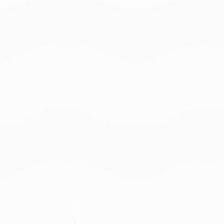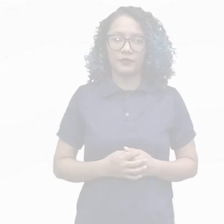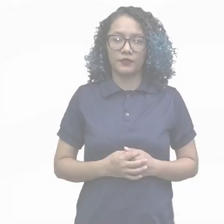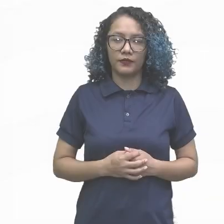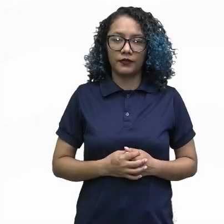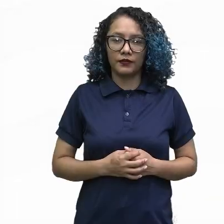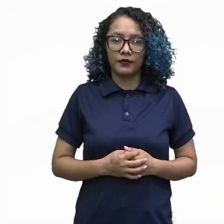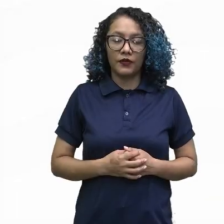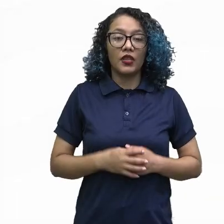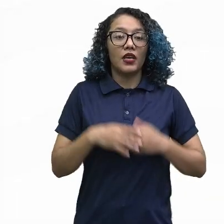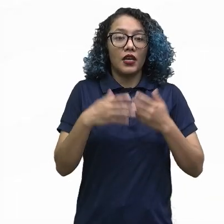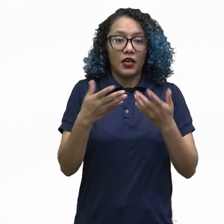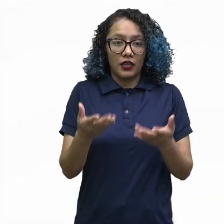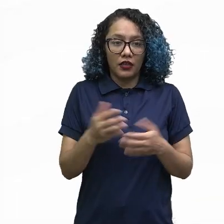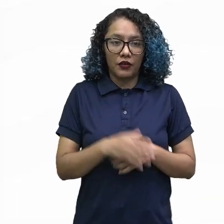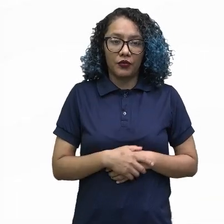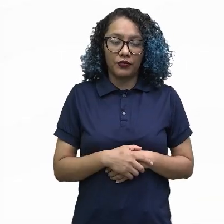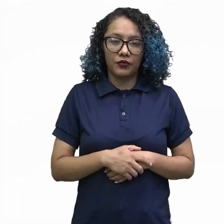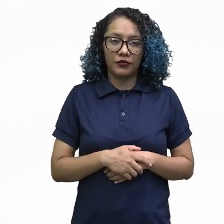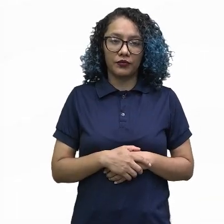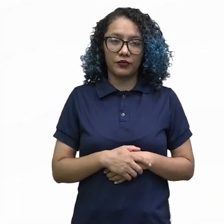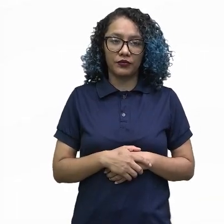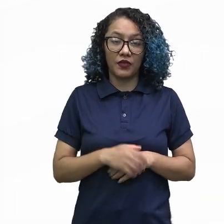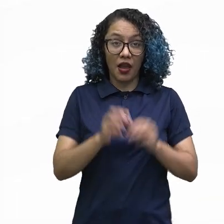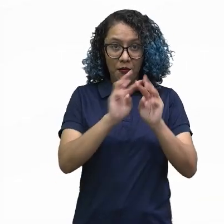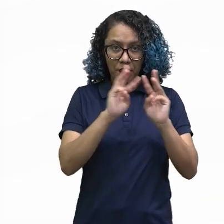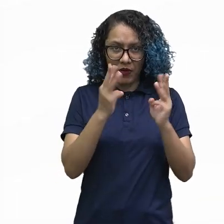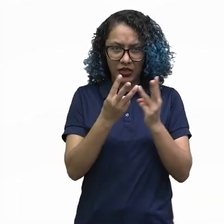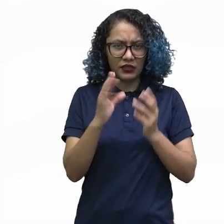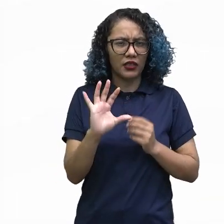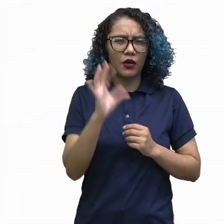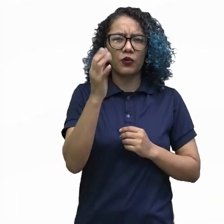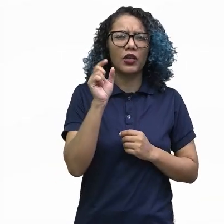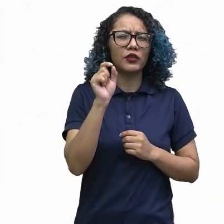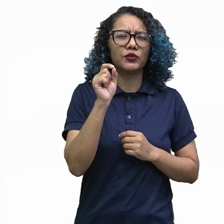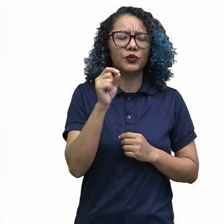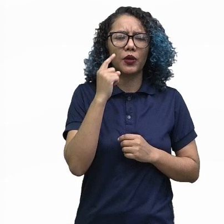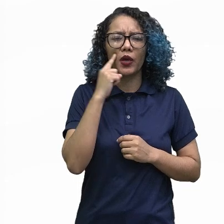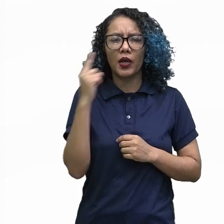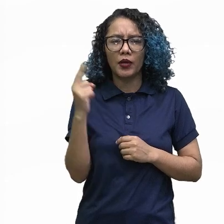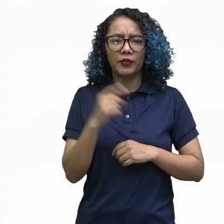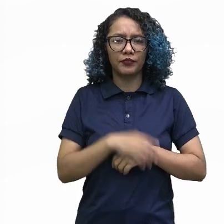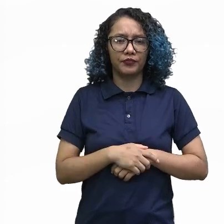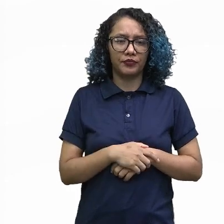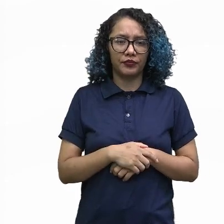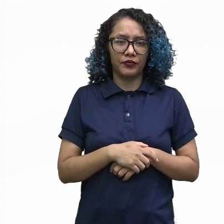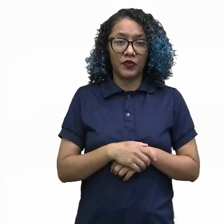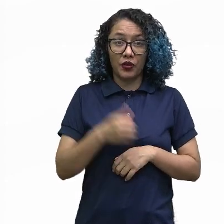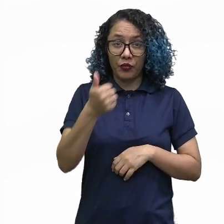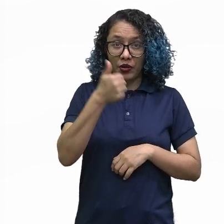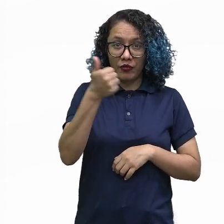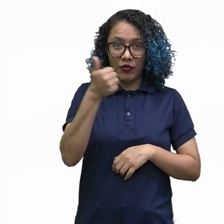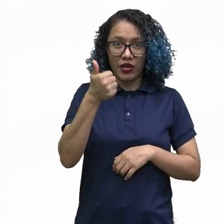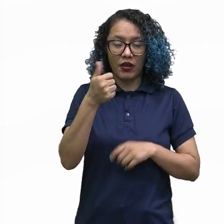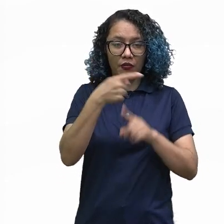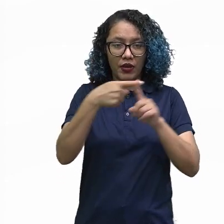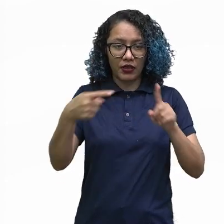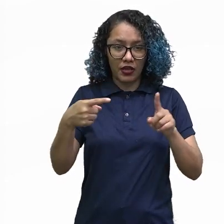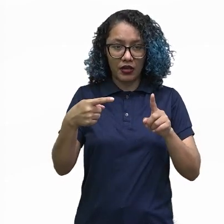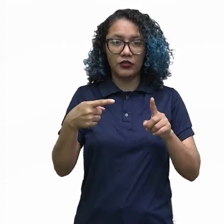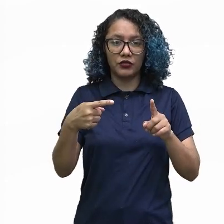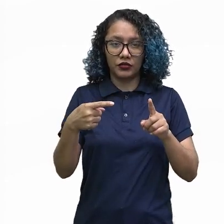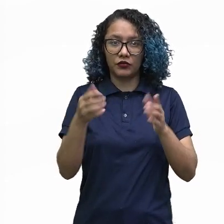com a massa dessa amostra, né? O que vai acontecer com a massa dessa amostra? Então, a gente vai observar que ela vai diminuir